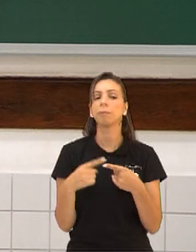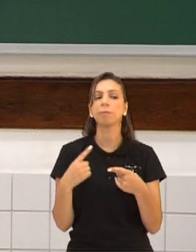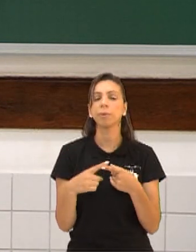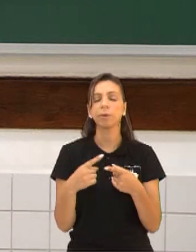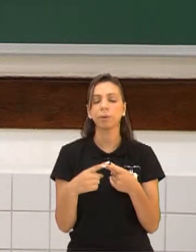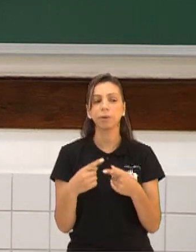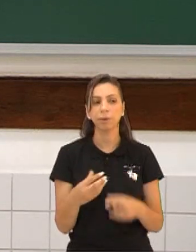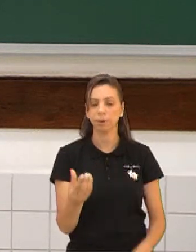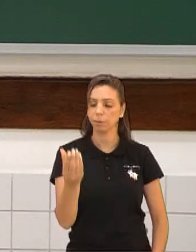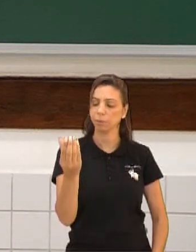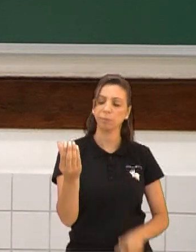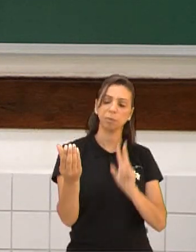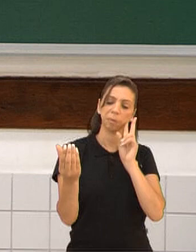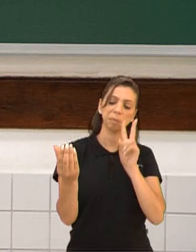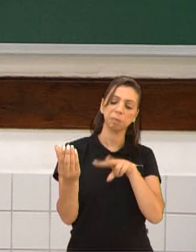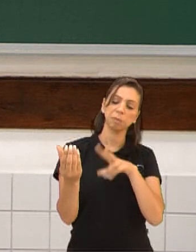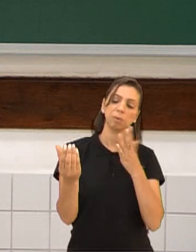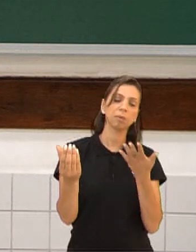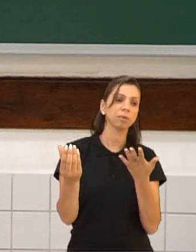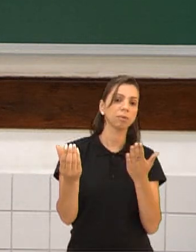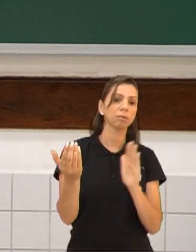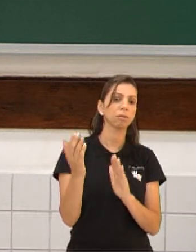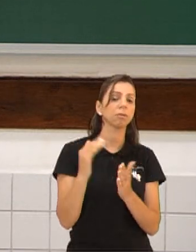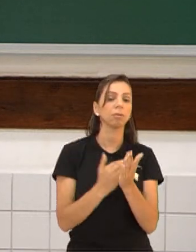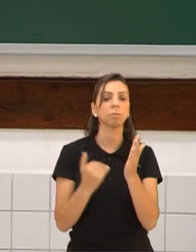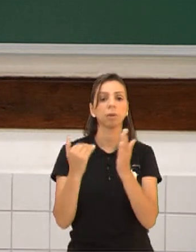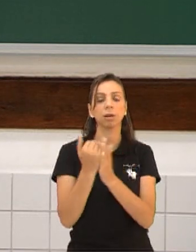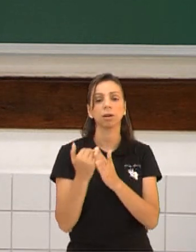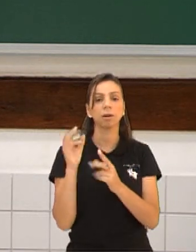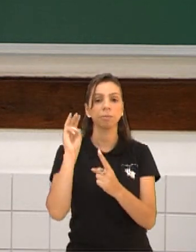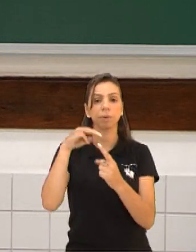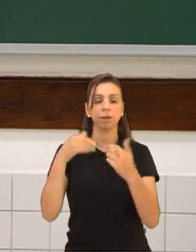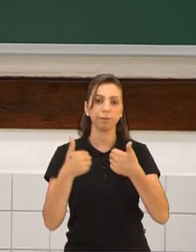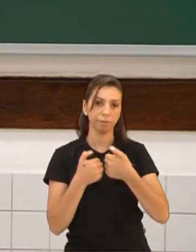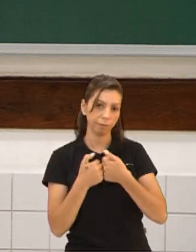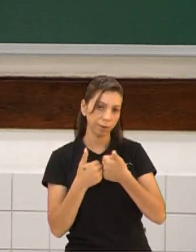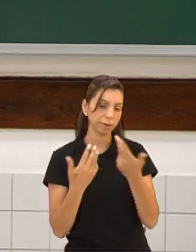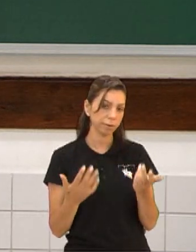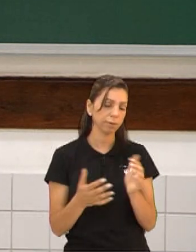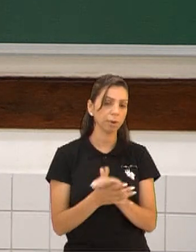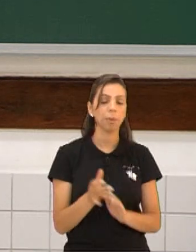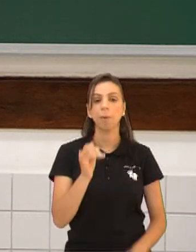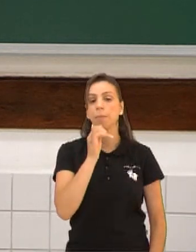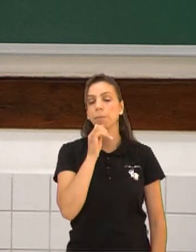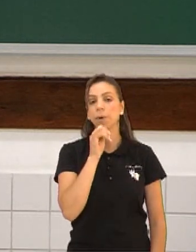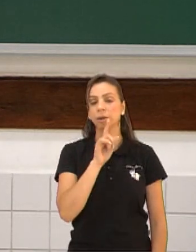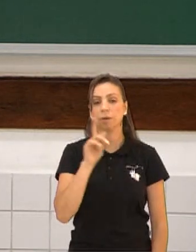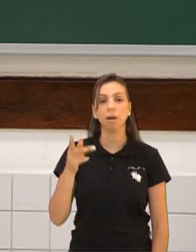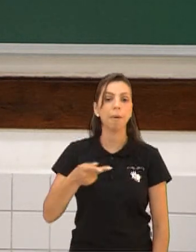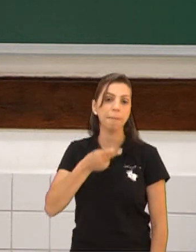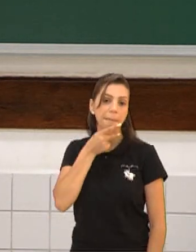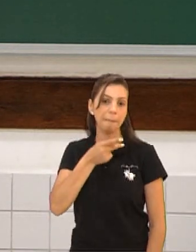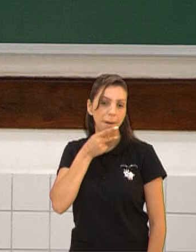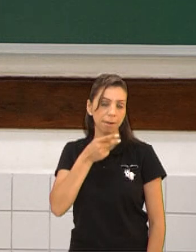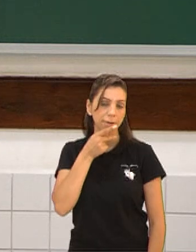para isso e, de certa forma, superar a metafísica? É que, por exemplo, se você olha para o Platão, lá na Antiguidade Grega, aonde estava